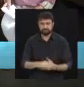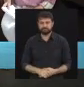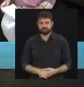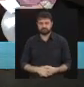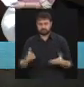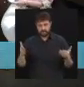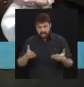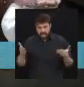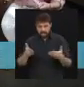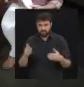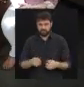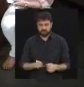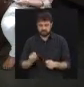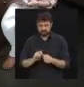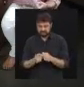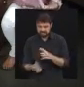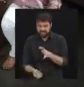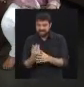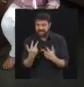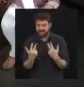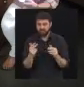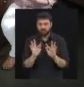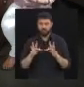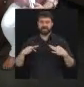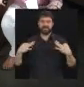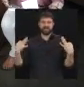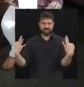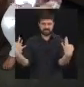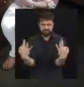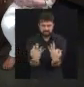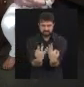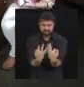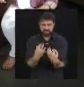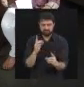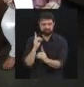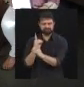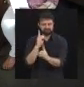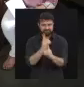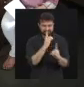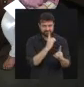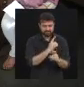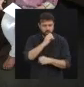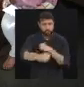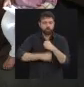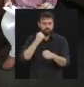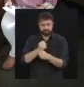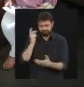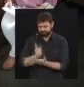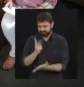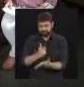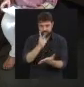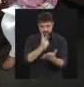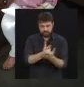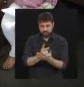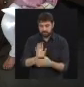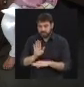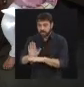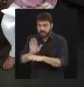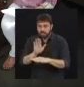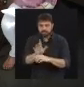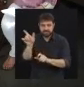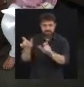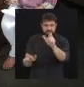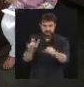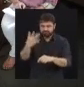né, no caso, e que agora vocês formaram uma família que acabam aí se encontrando todo ano e ajudando outras pessoas que ainda não